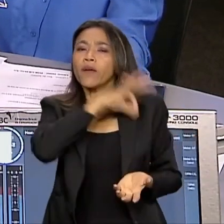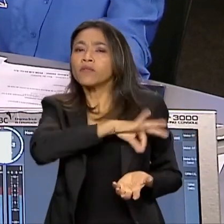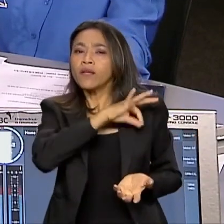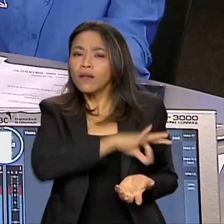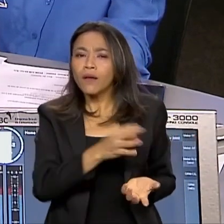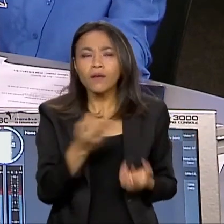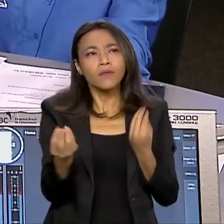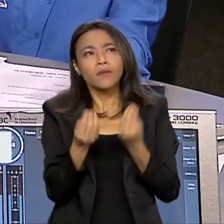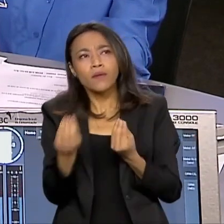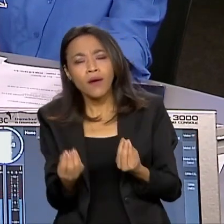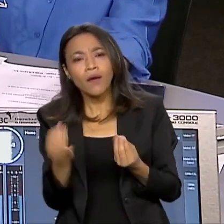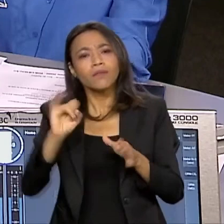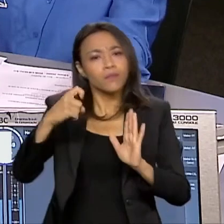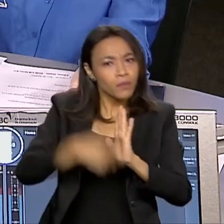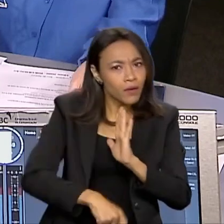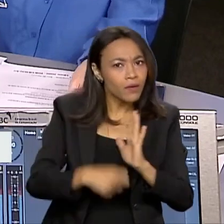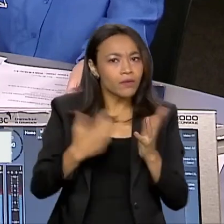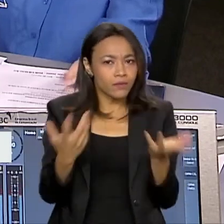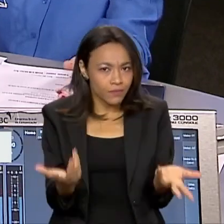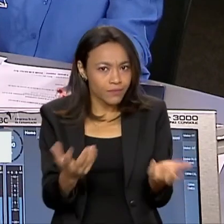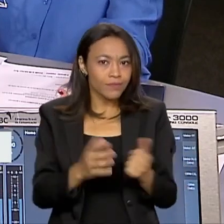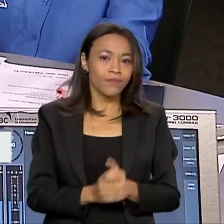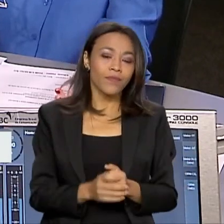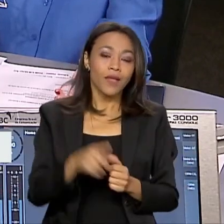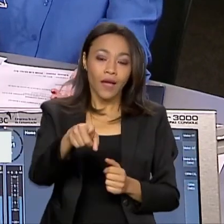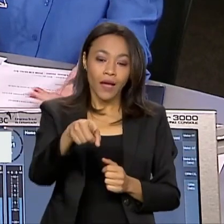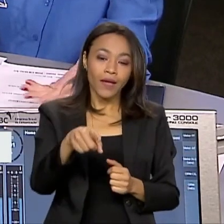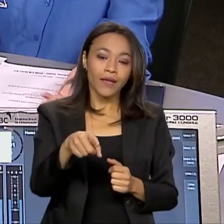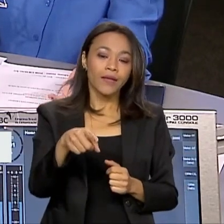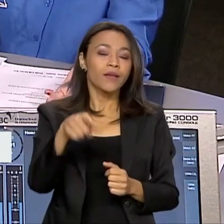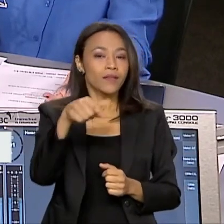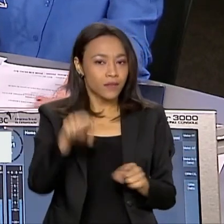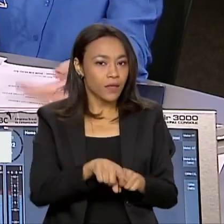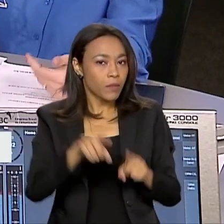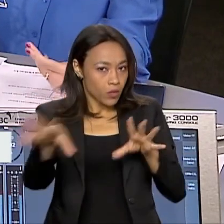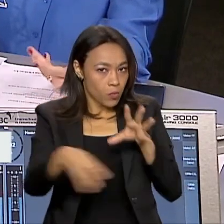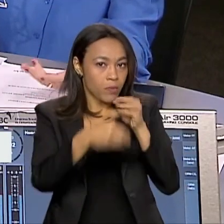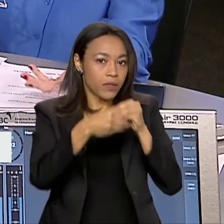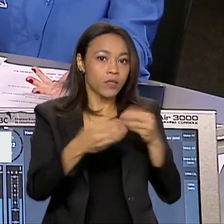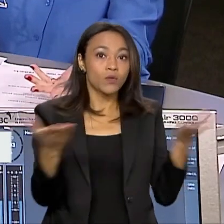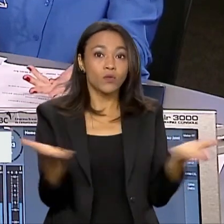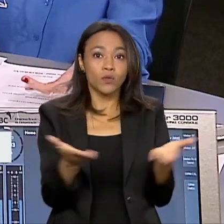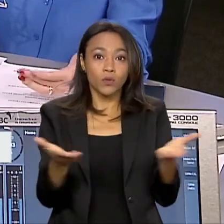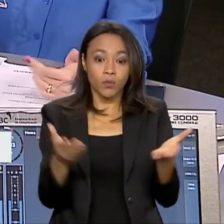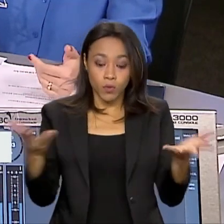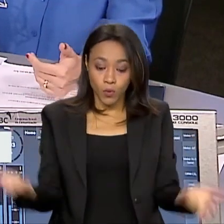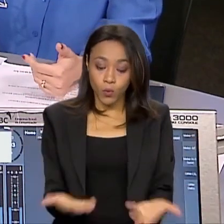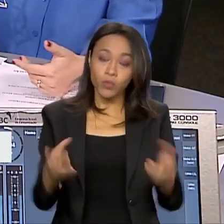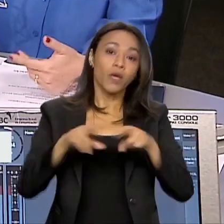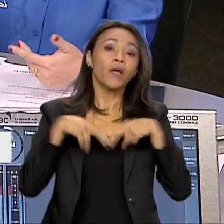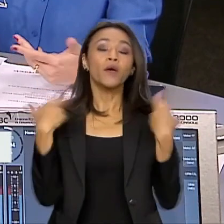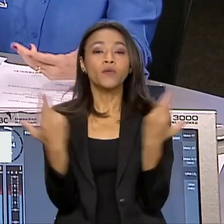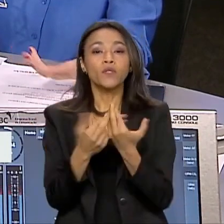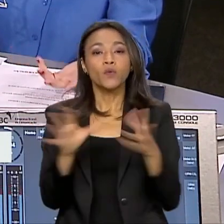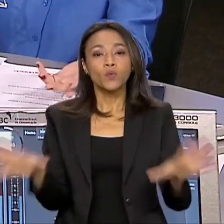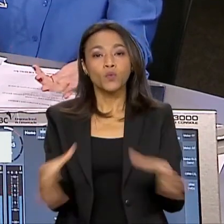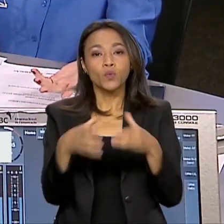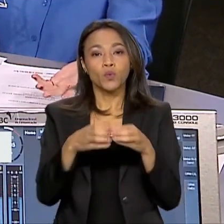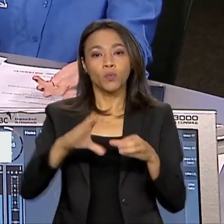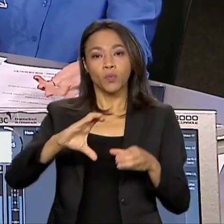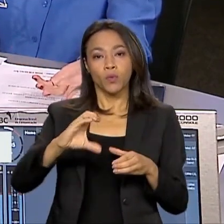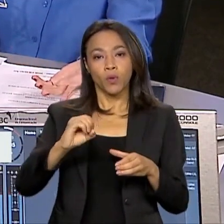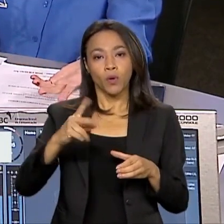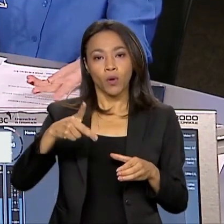E aí eu já emendo a gente falar um pouquinho sobre a expectativa hoje da reunião do COPOM redução de juros será a primeira vez